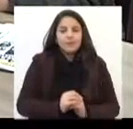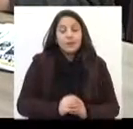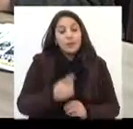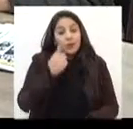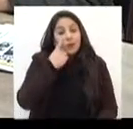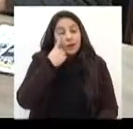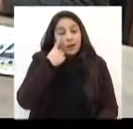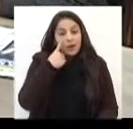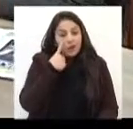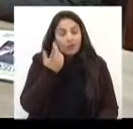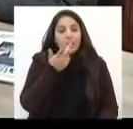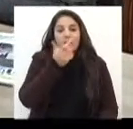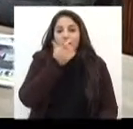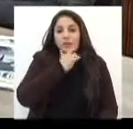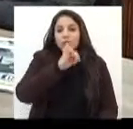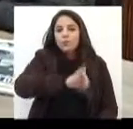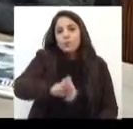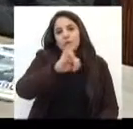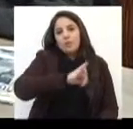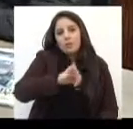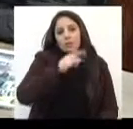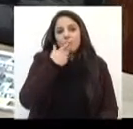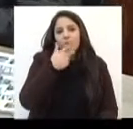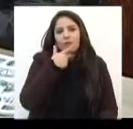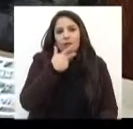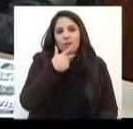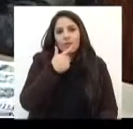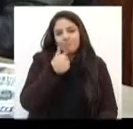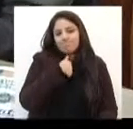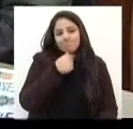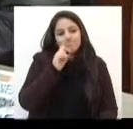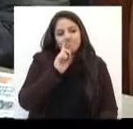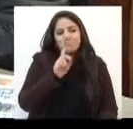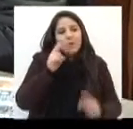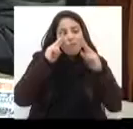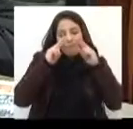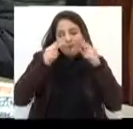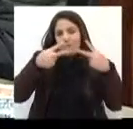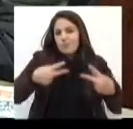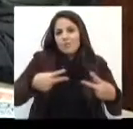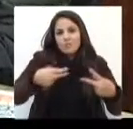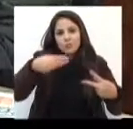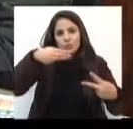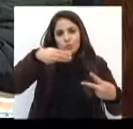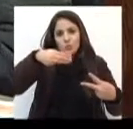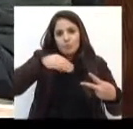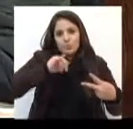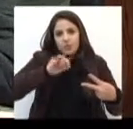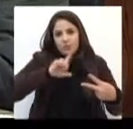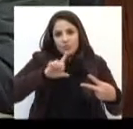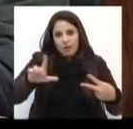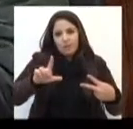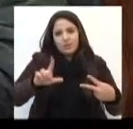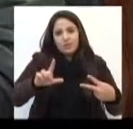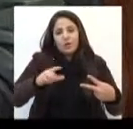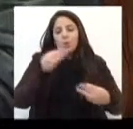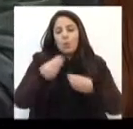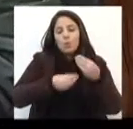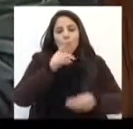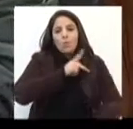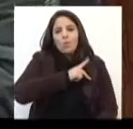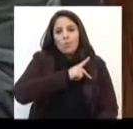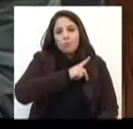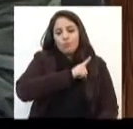Olha, primeiro eu acho importante que a gente diga que eu não reconheço no vice-presidente Michel Temer um